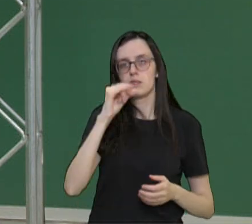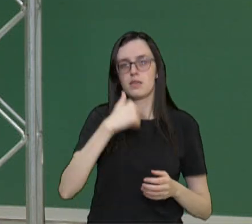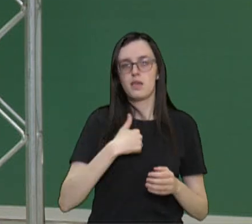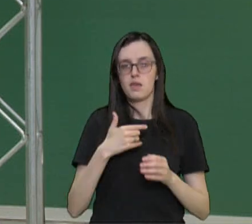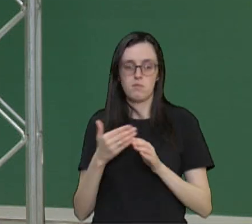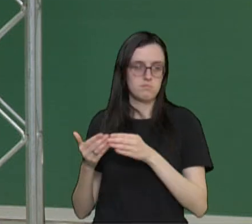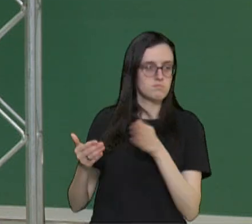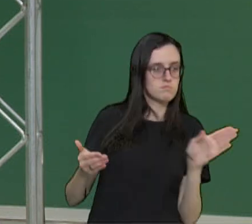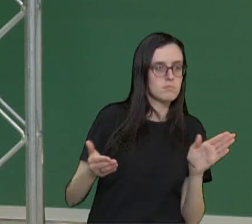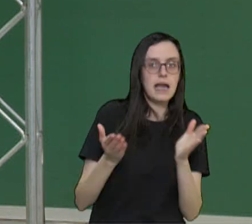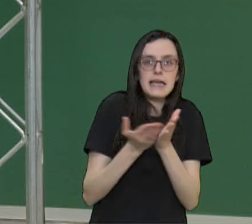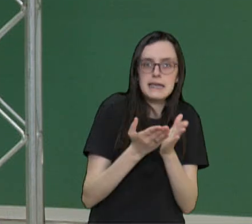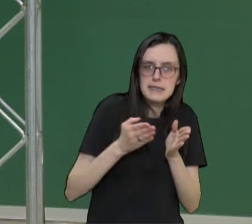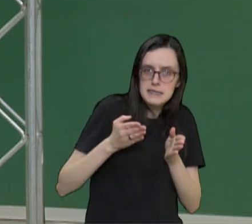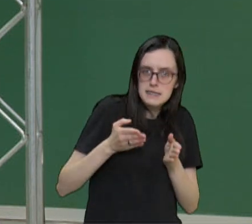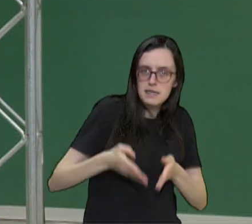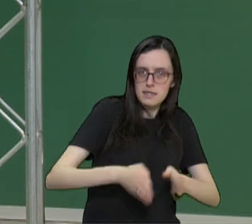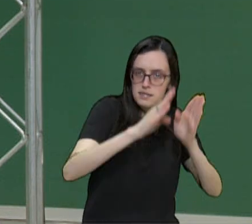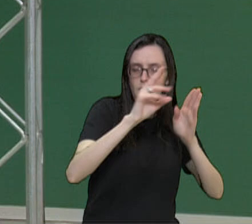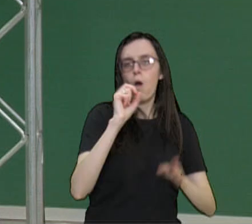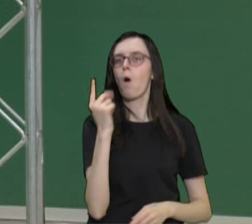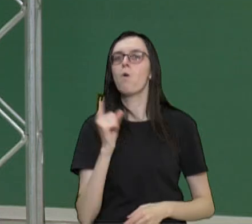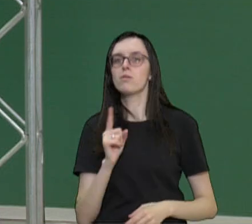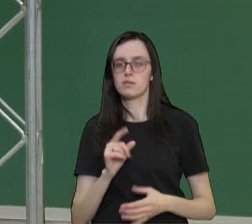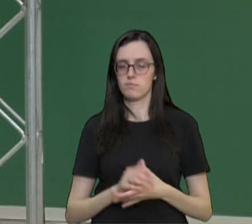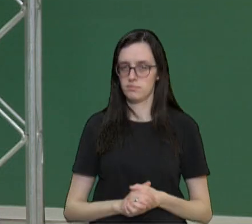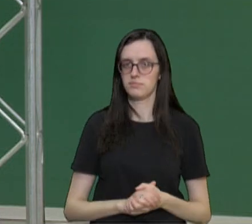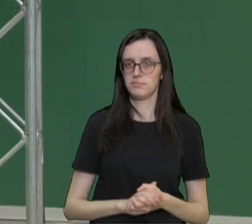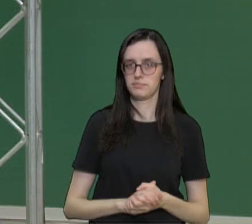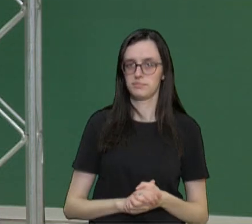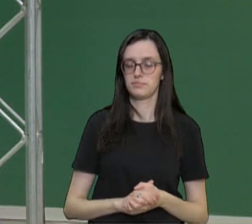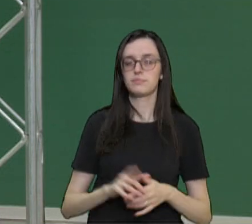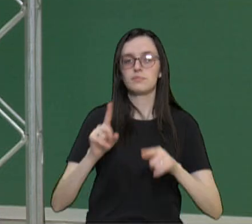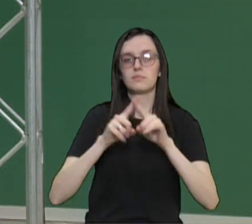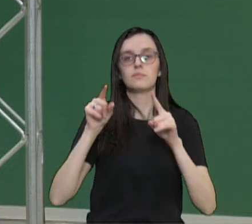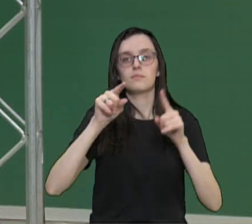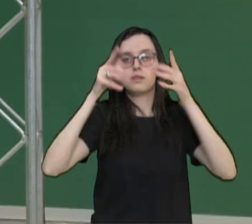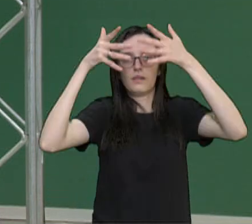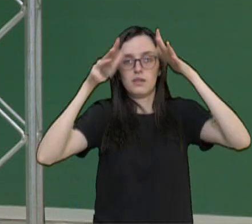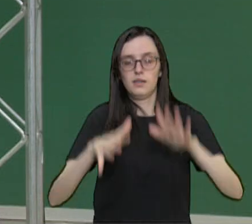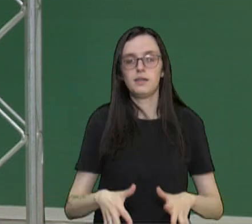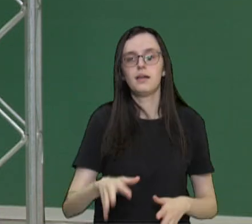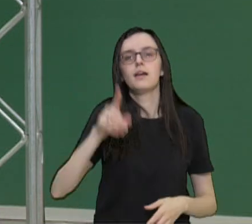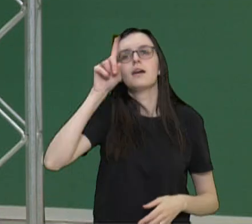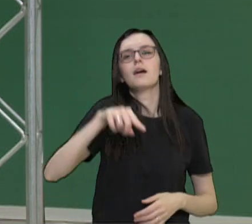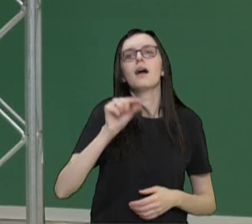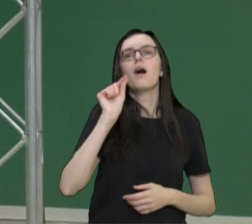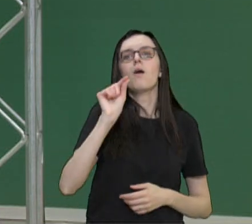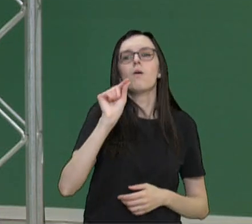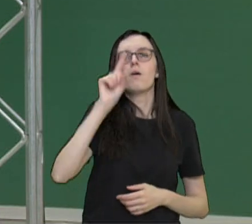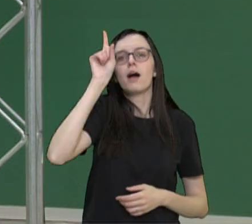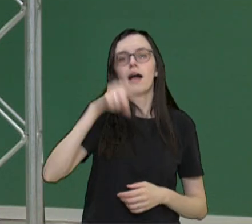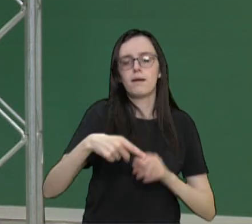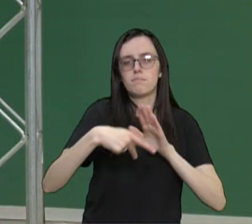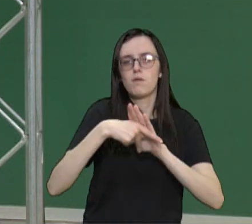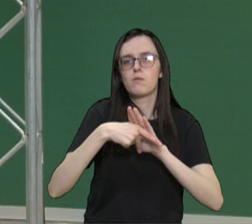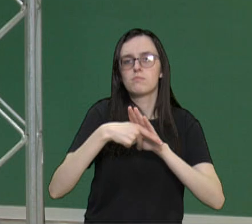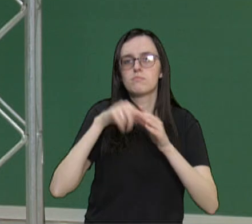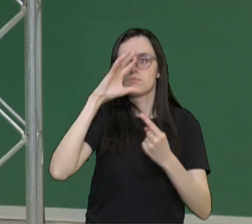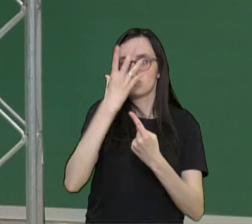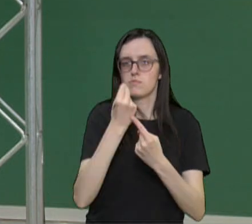protestante. Então, essa crise vai caracterizar a arte barroca.